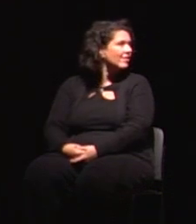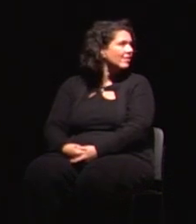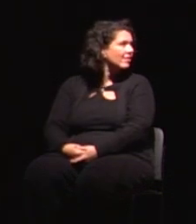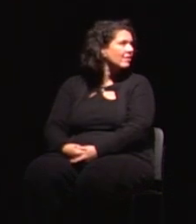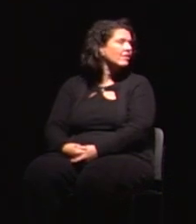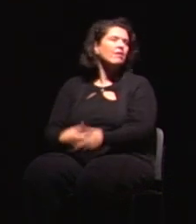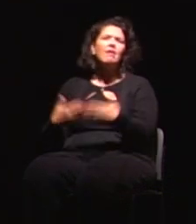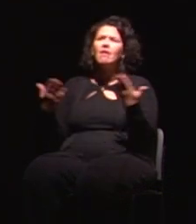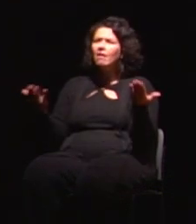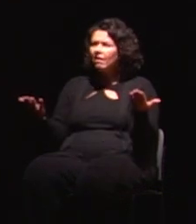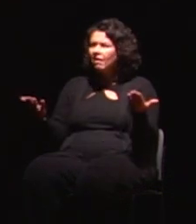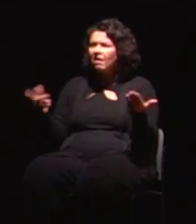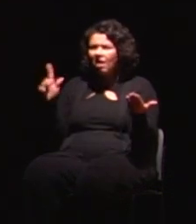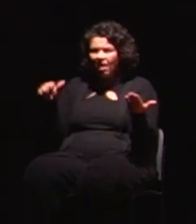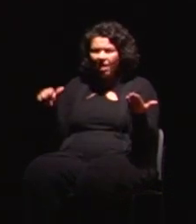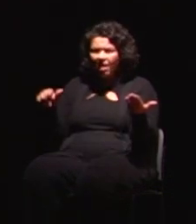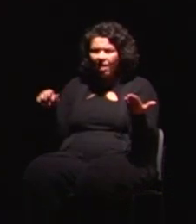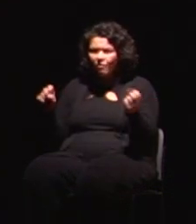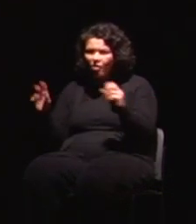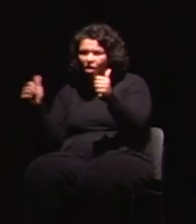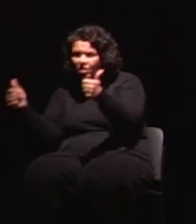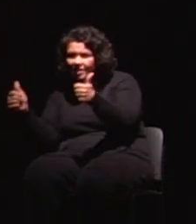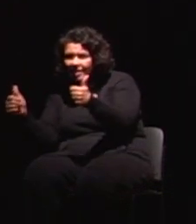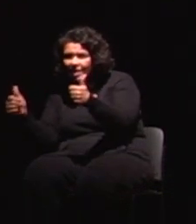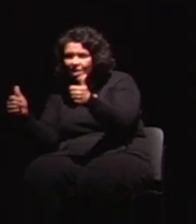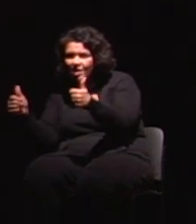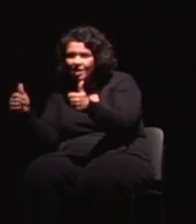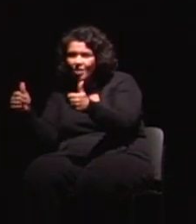puta definição ou não?